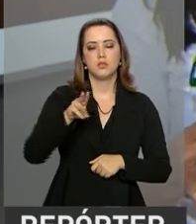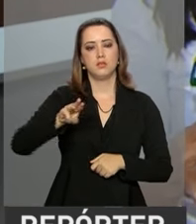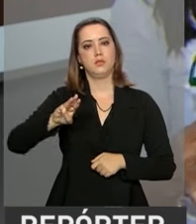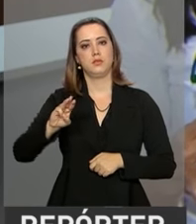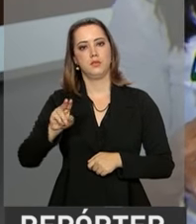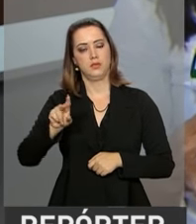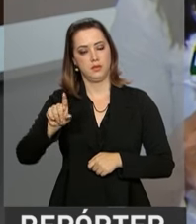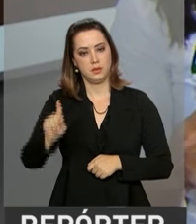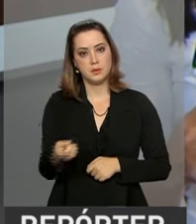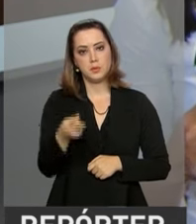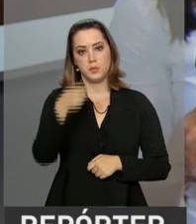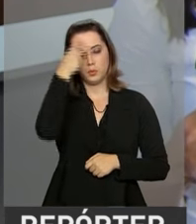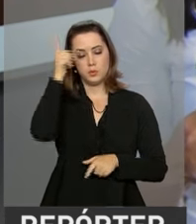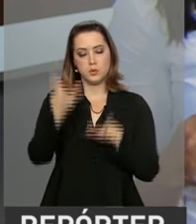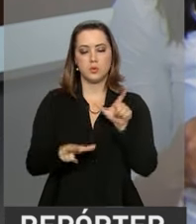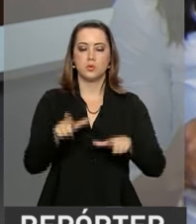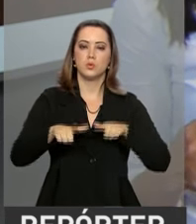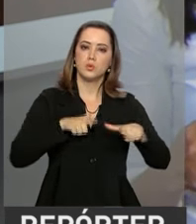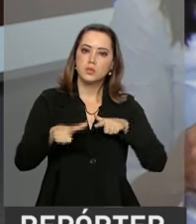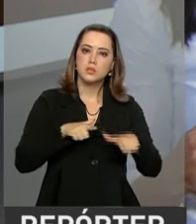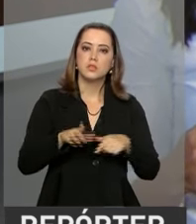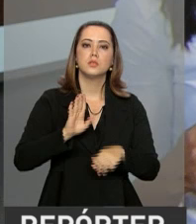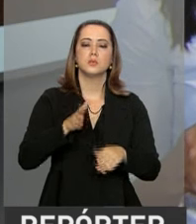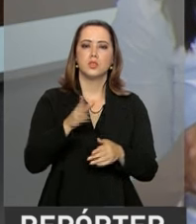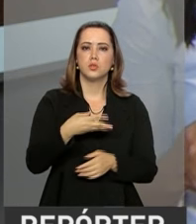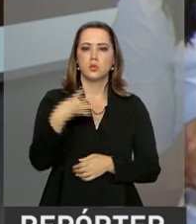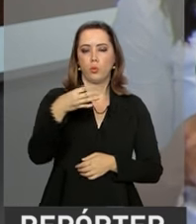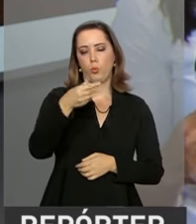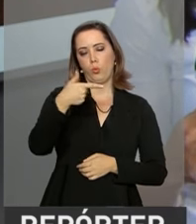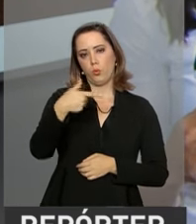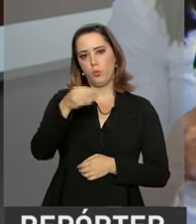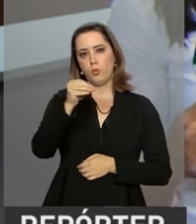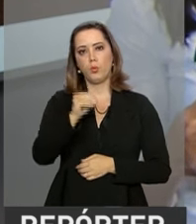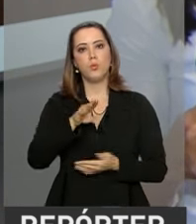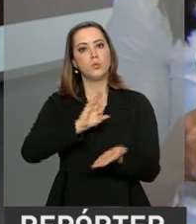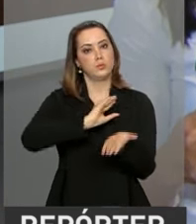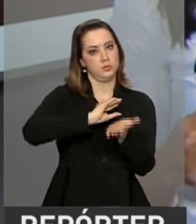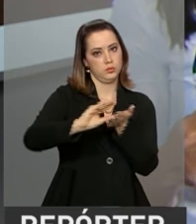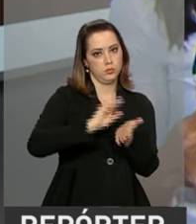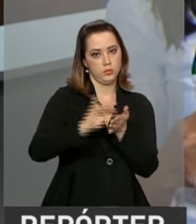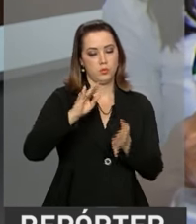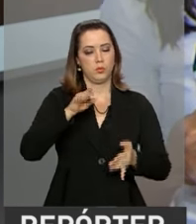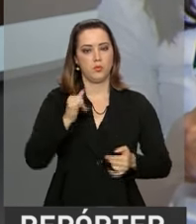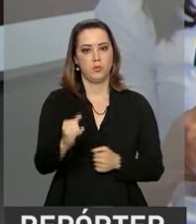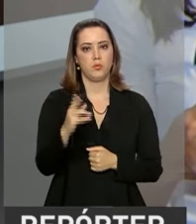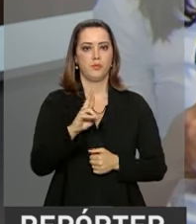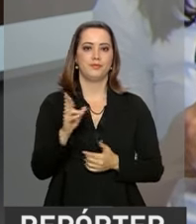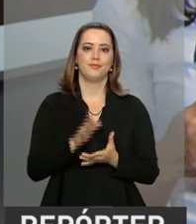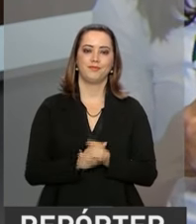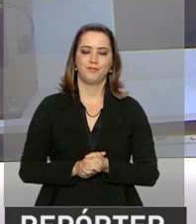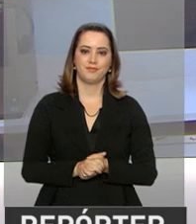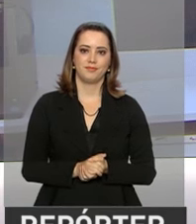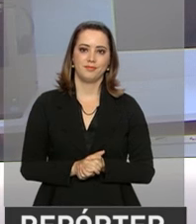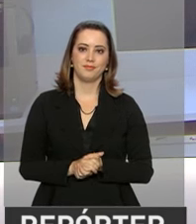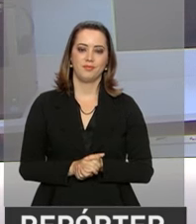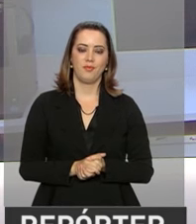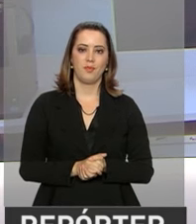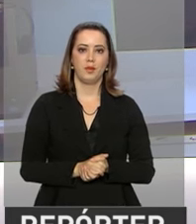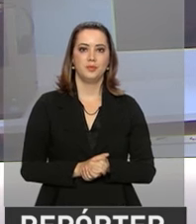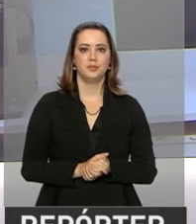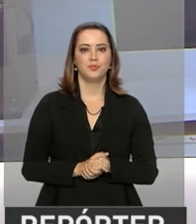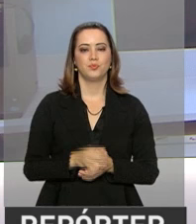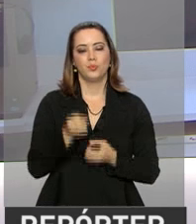em 2015 transferiu R20 bilhões deais em benefícios. De Brasília, Paola de Ort.